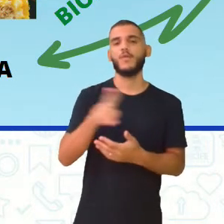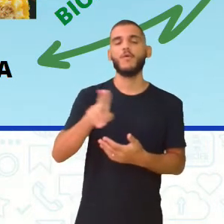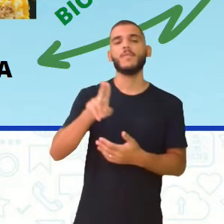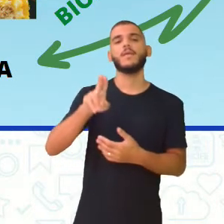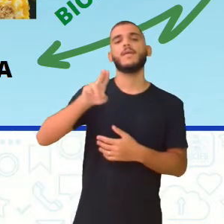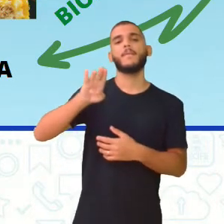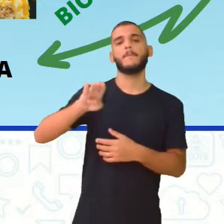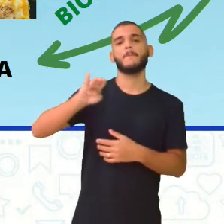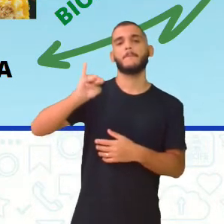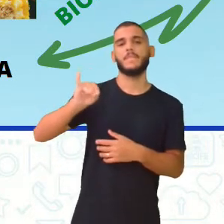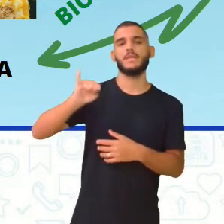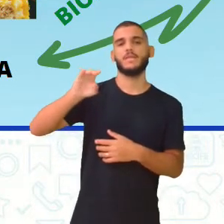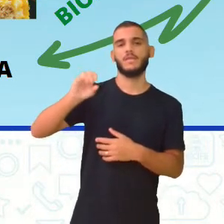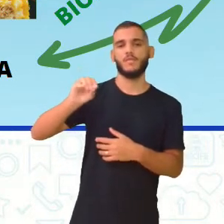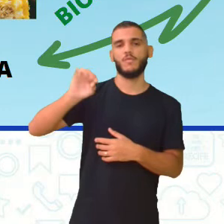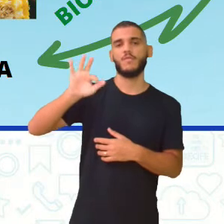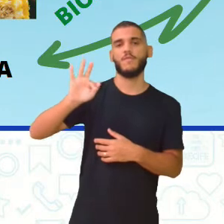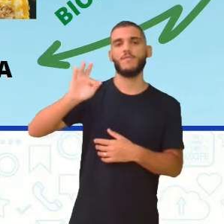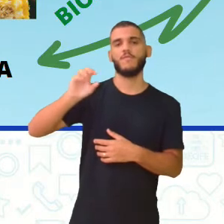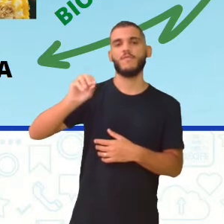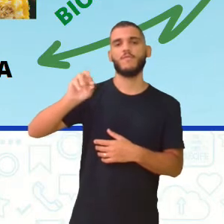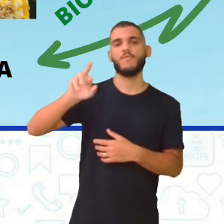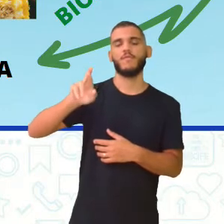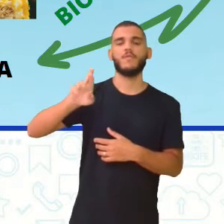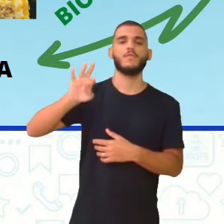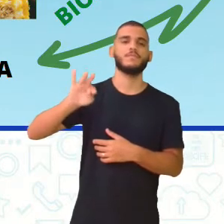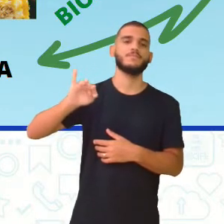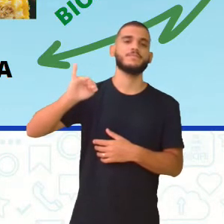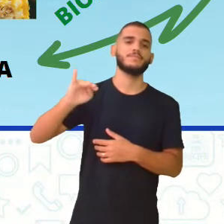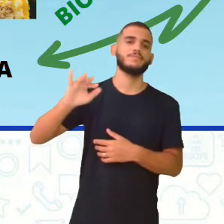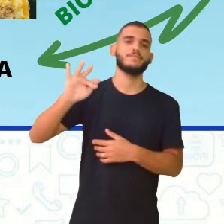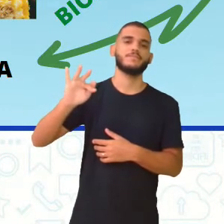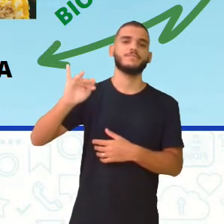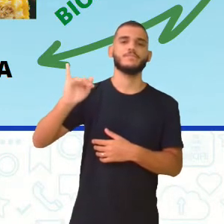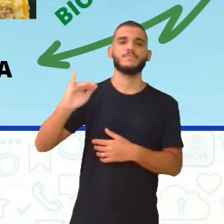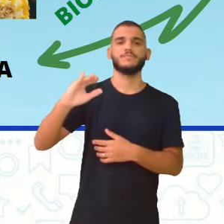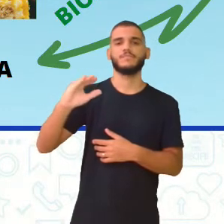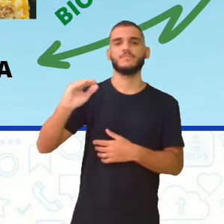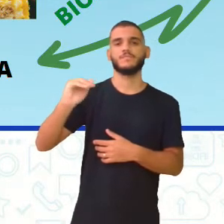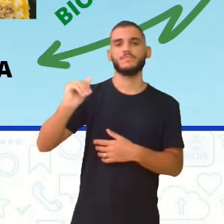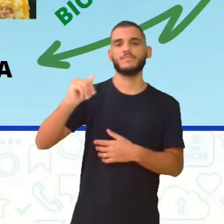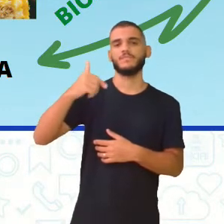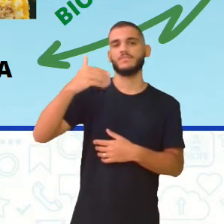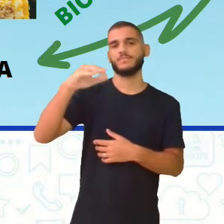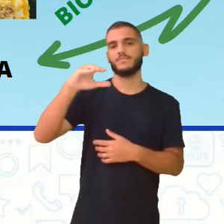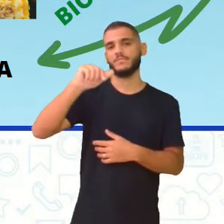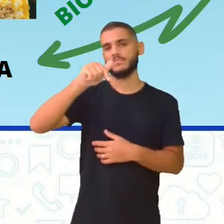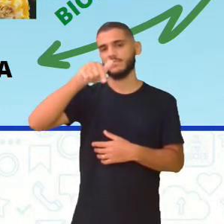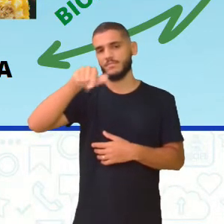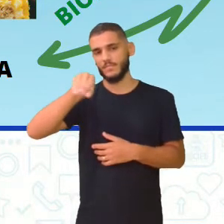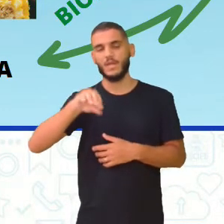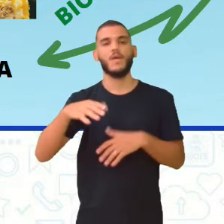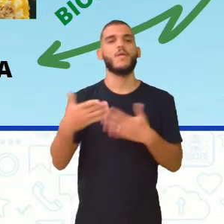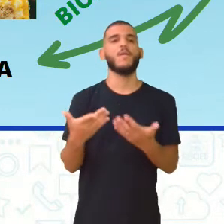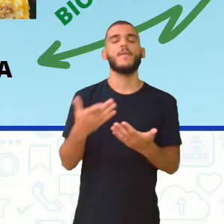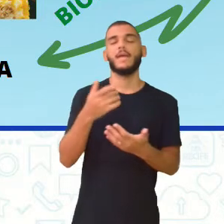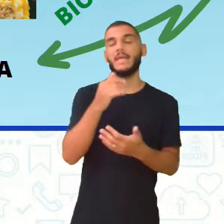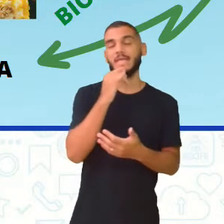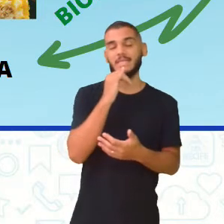Exemplo, né? A questão aí do feijão, que a gente sabe que é rico em ferro. Mas lá nesse laboratório, através